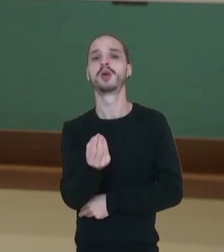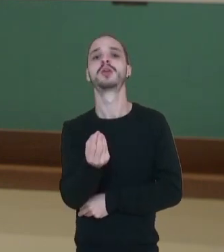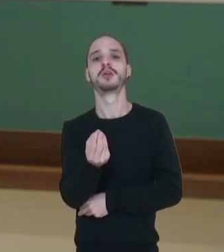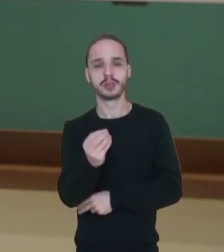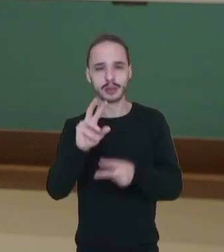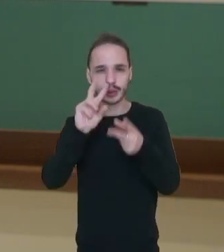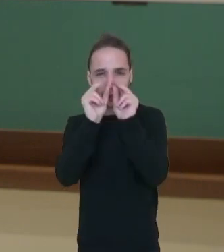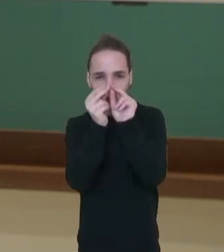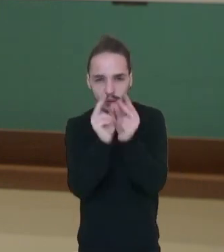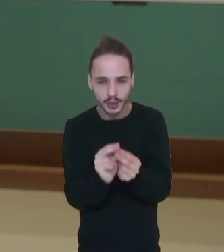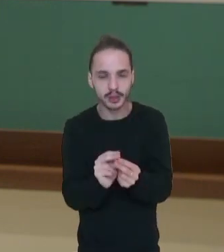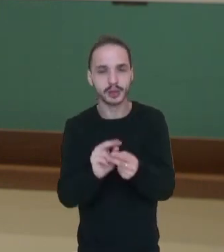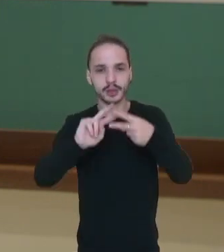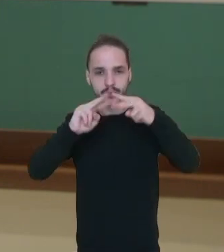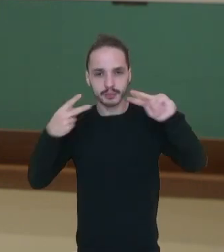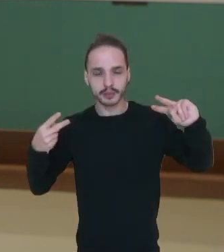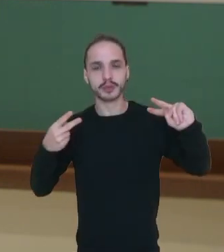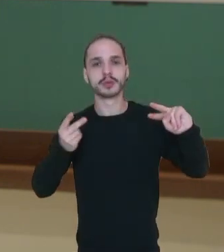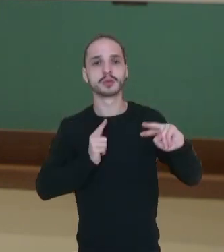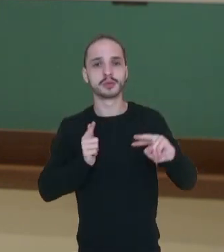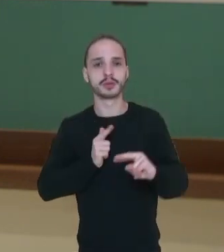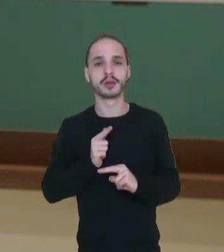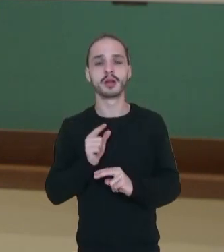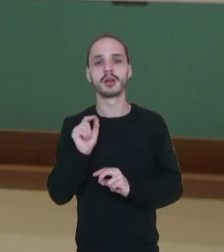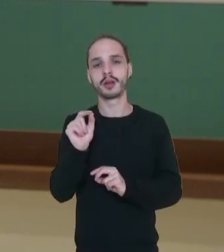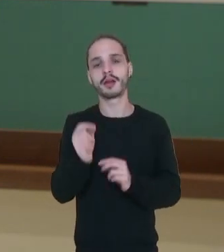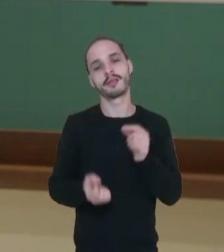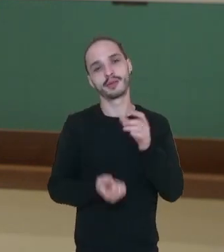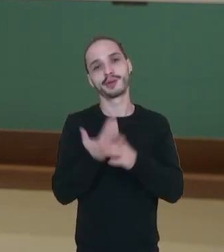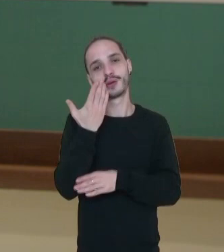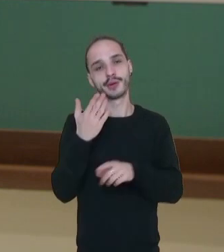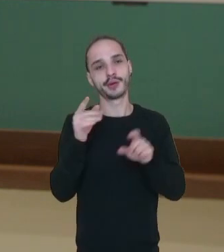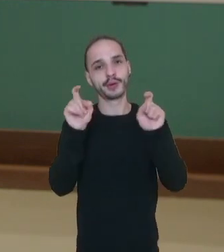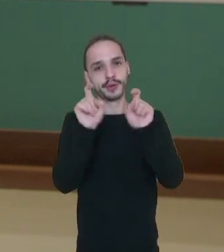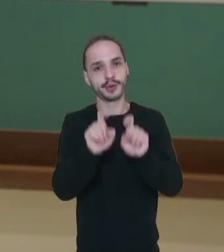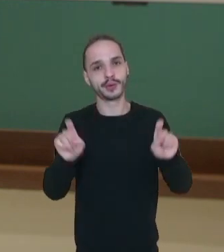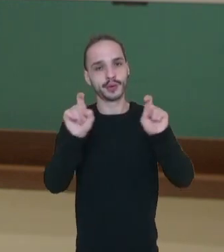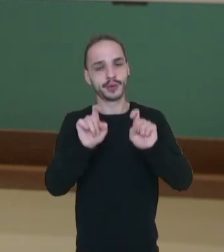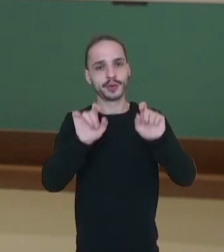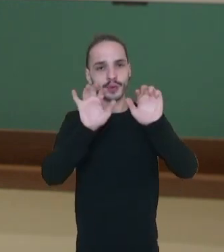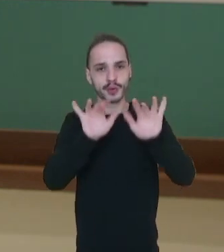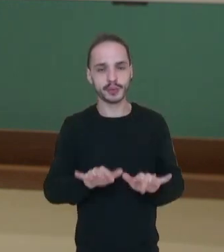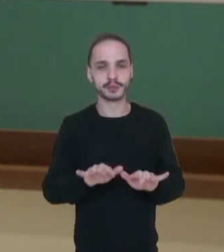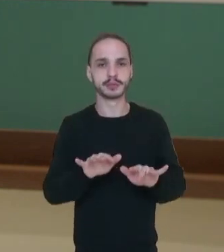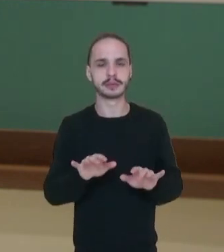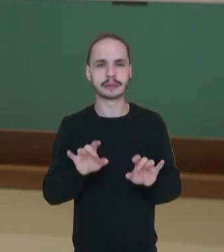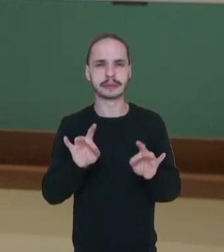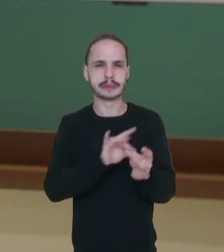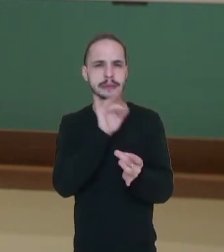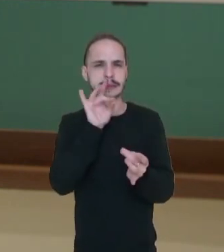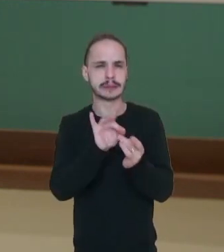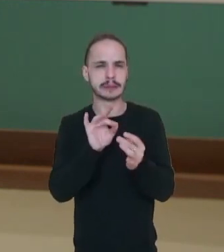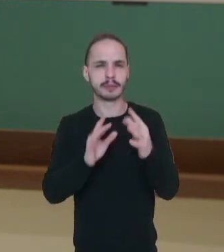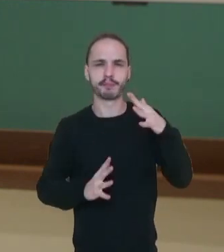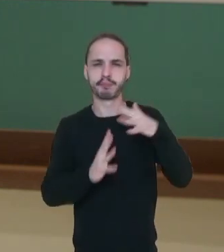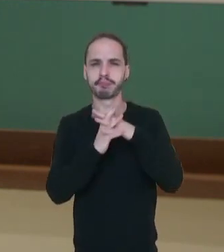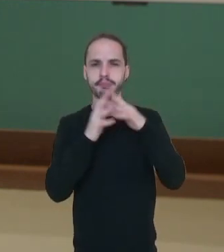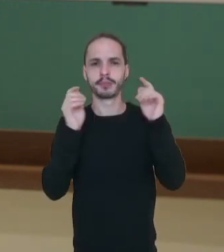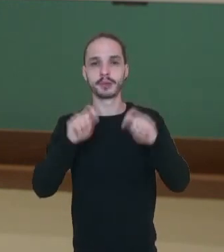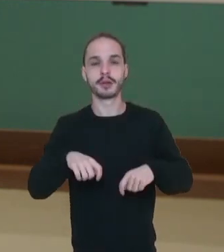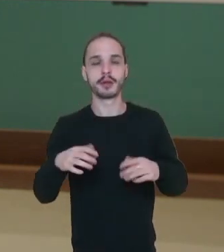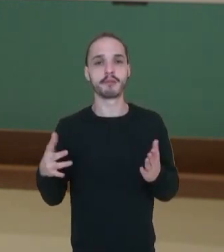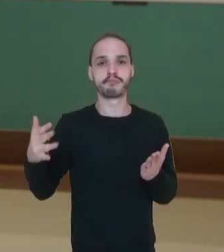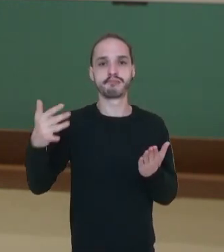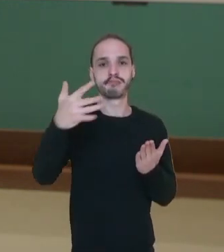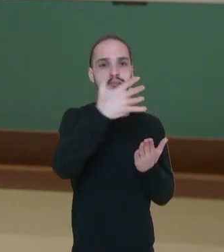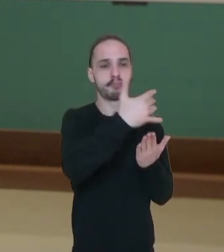genes, criou-se a bioinformática, programas computacionais altamente especializados, né, para armazenar todas